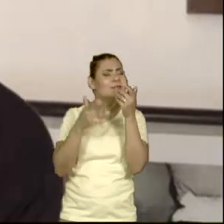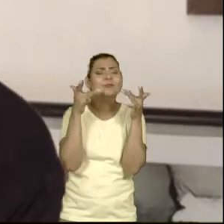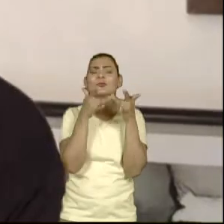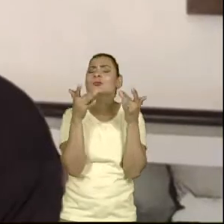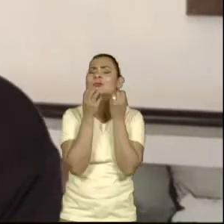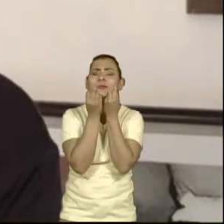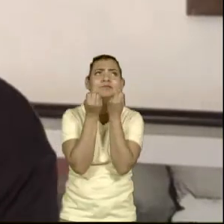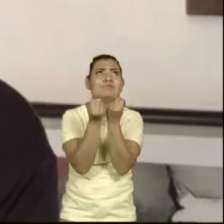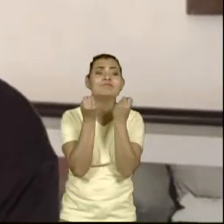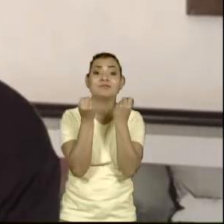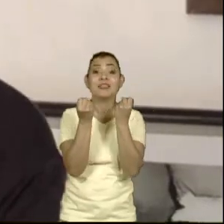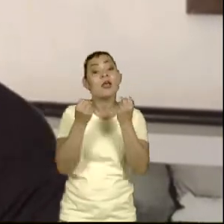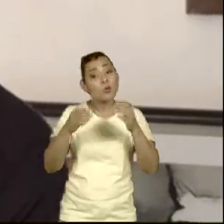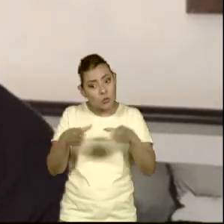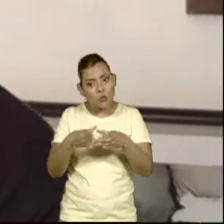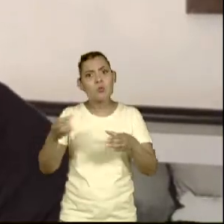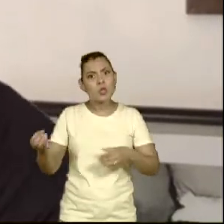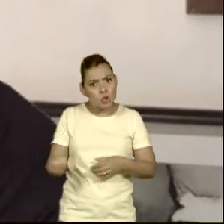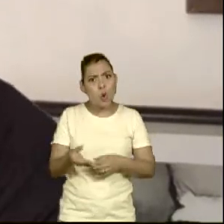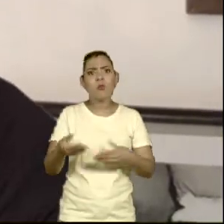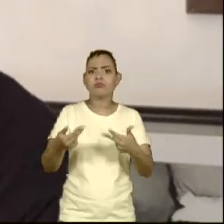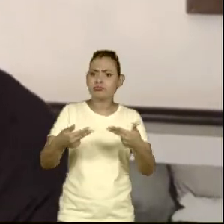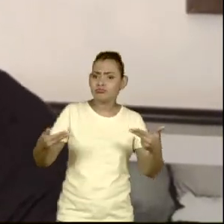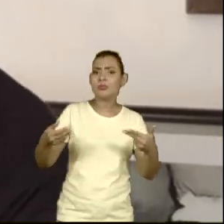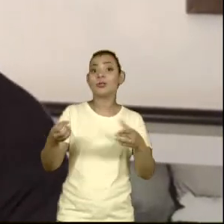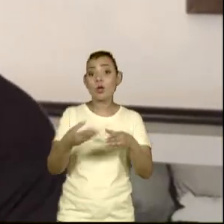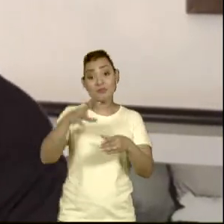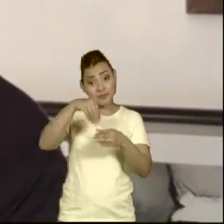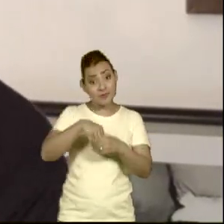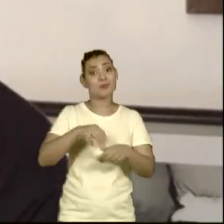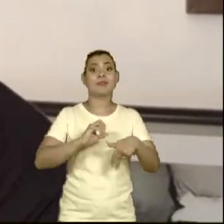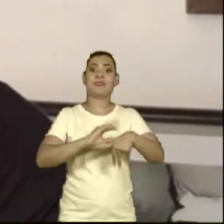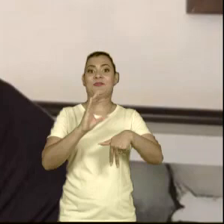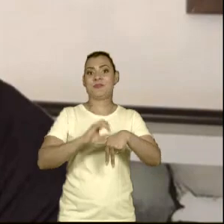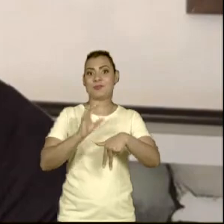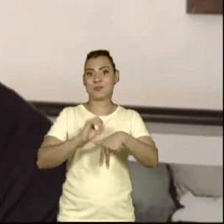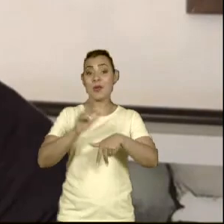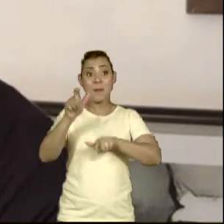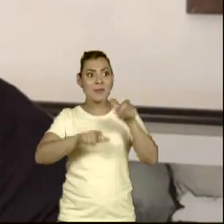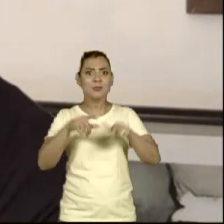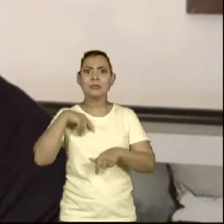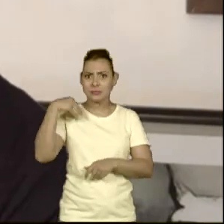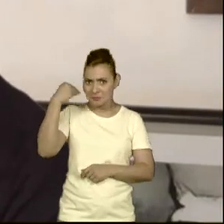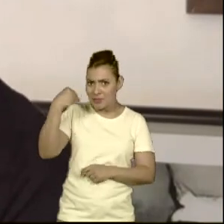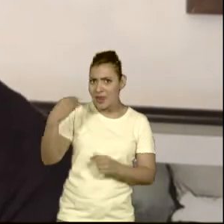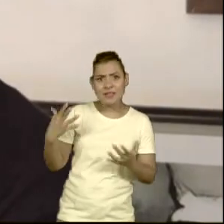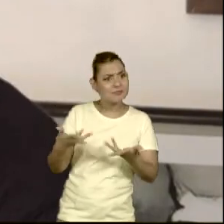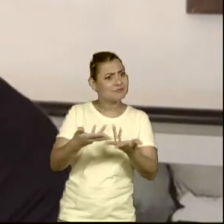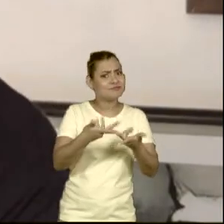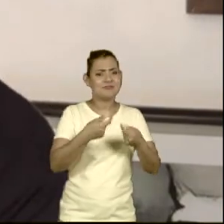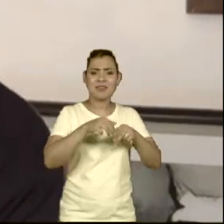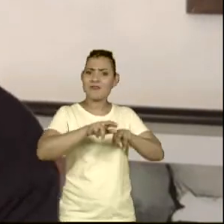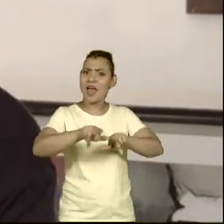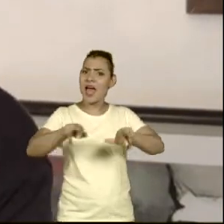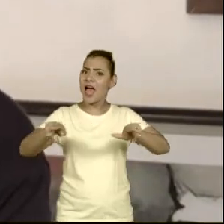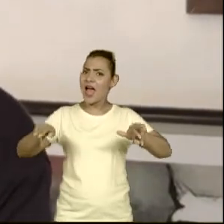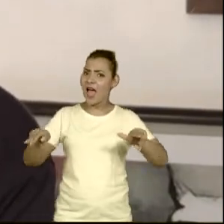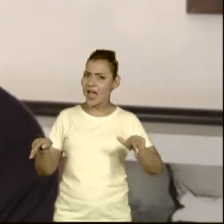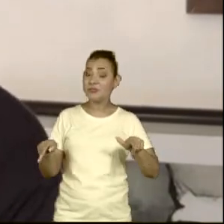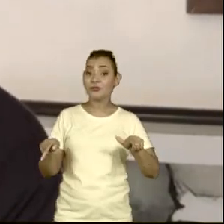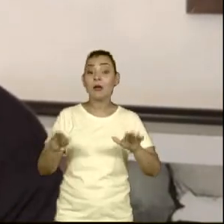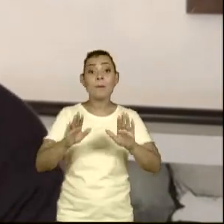de fazer um elenco novo. Muita gente nova dentro da TV Cultura, gente que tinha experiência em outros canais, em outro tipo de atividade,